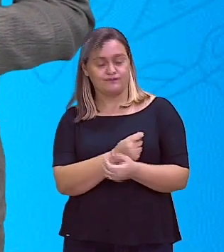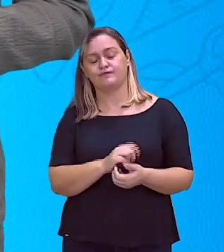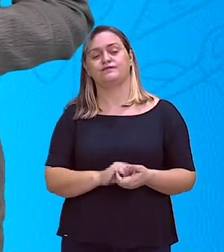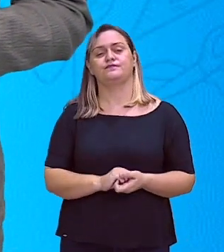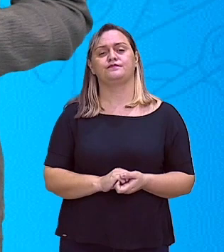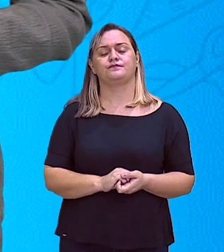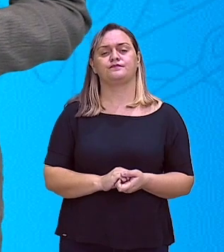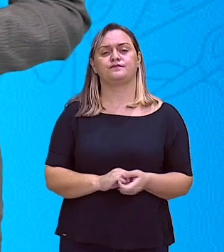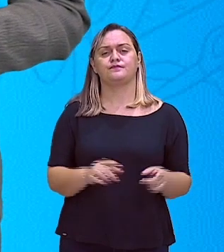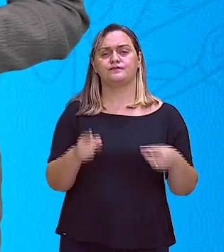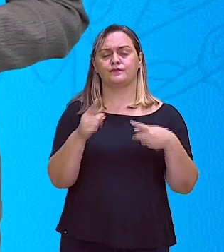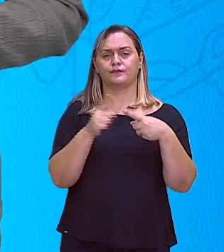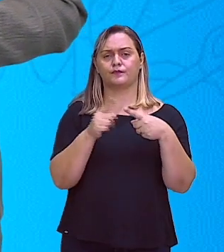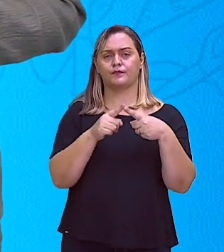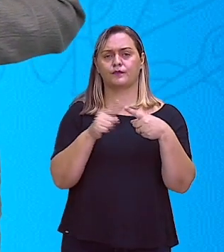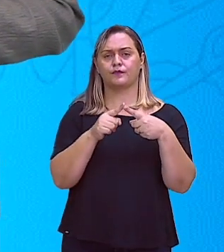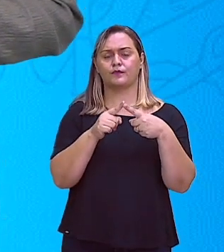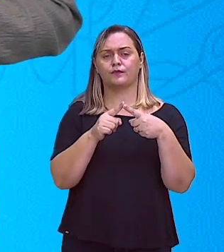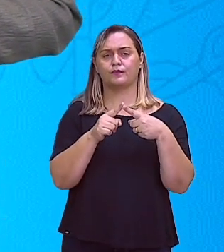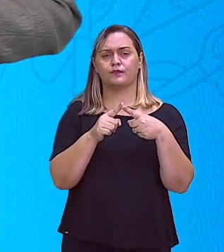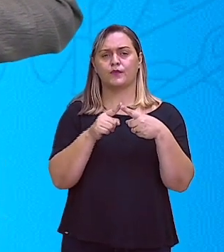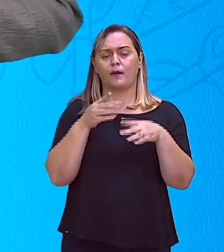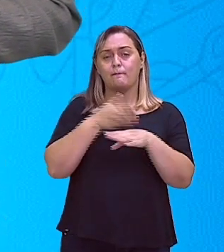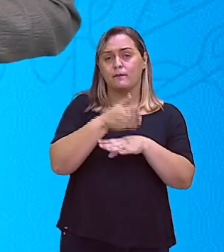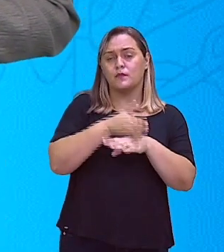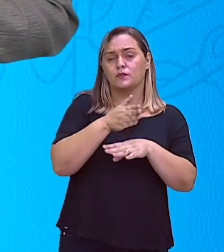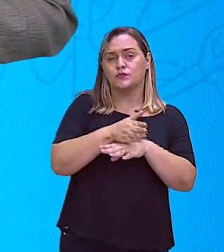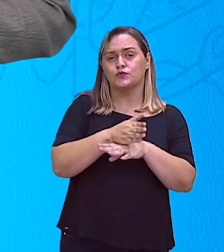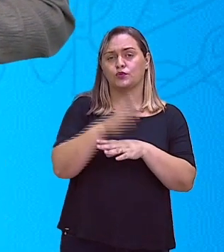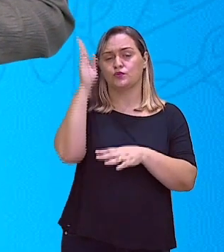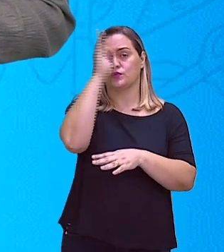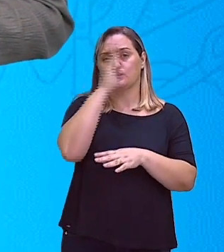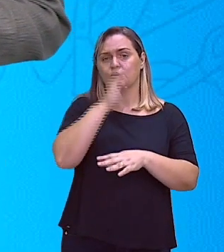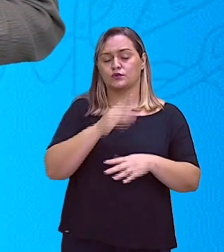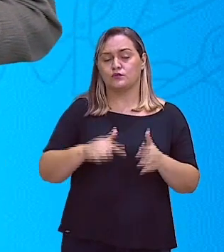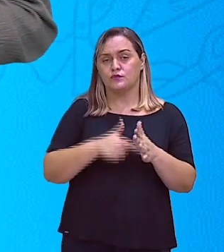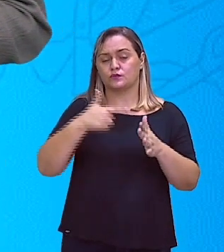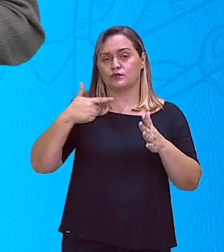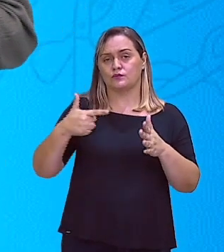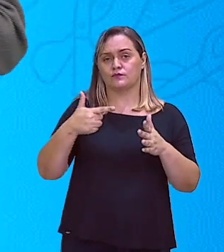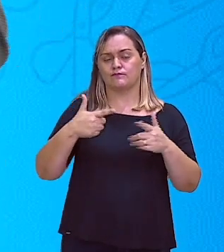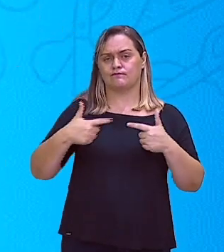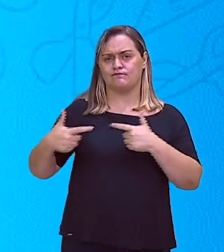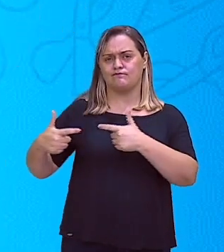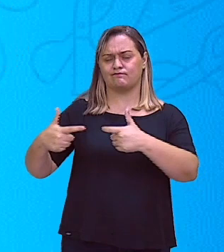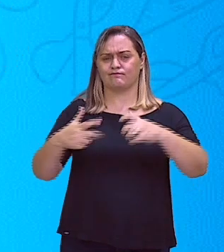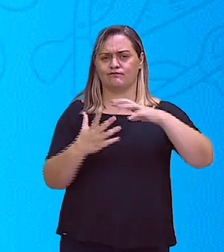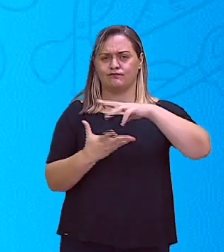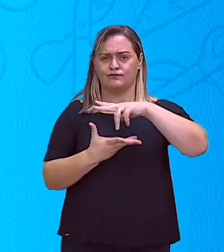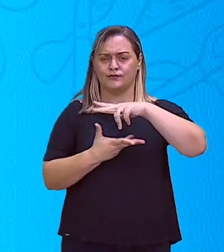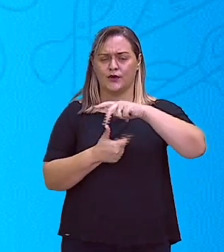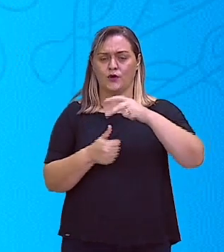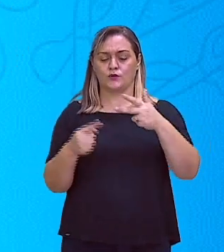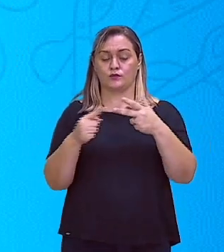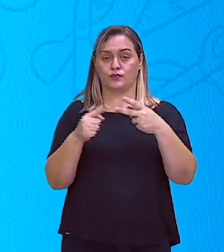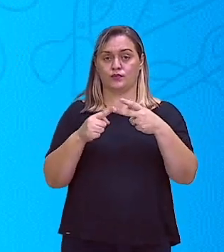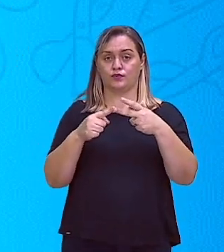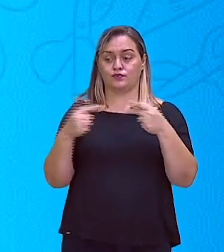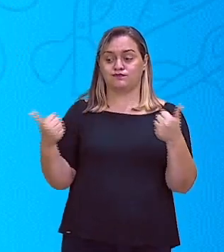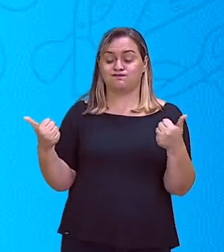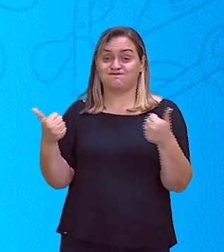e o envolvimento do Brasil na segunda guerra mundial EA aproximação de Vargas dos Trabalhadores